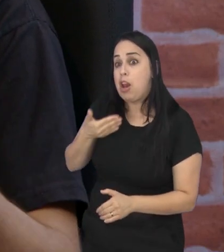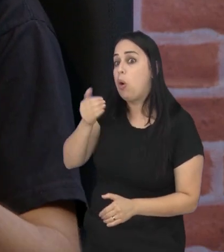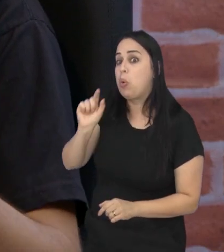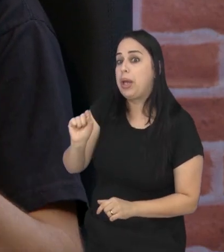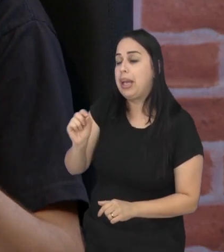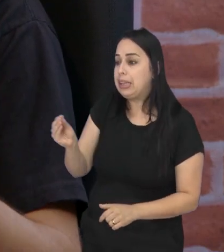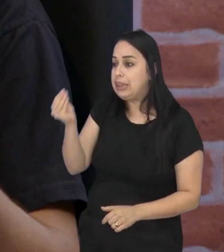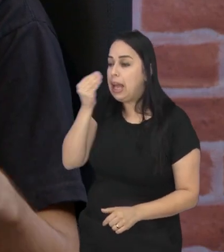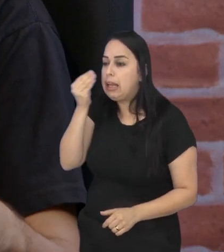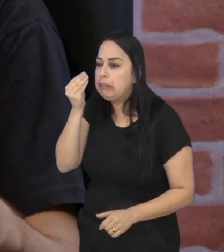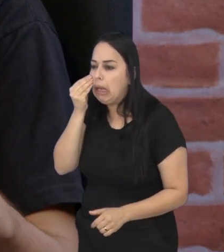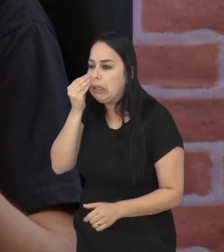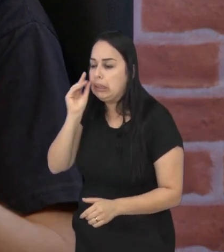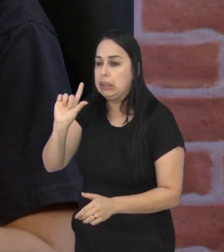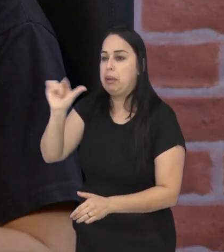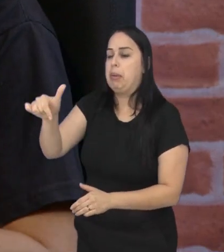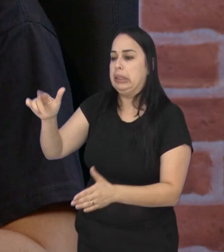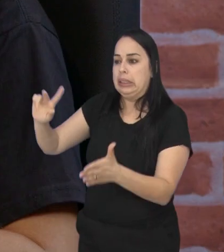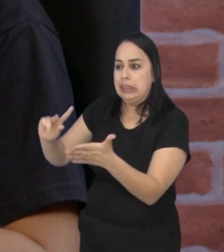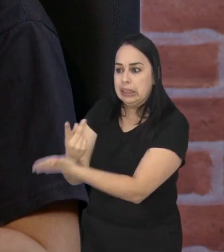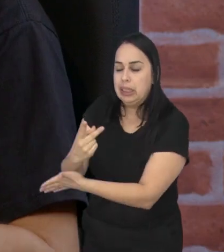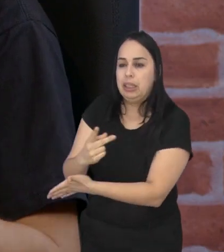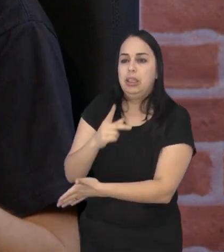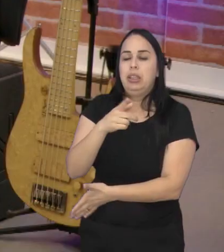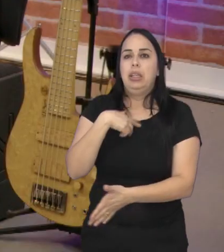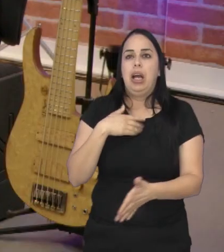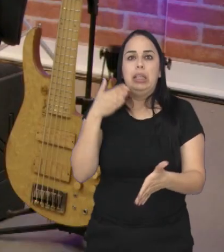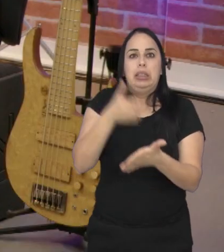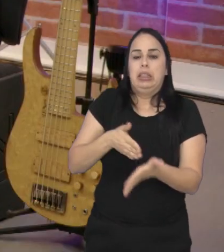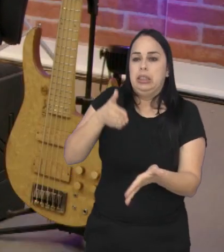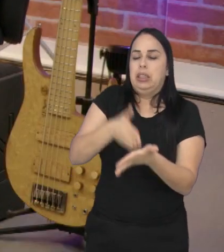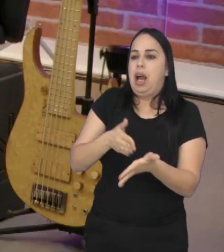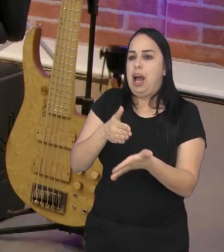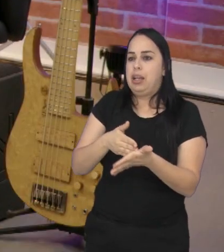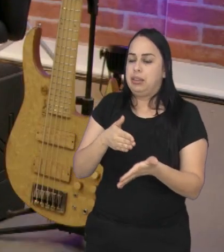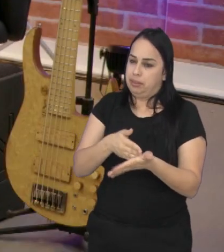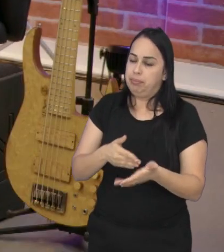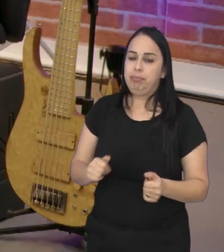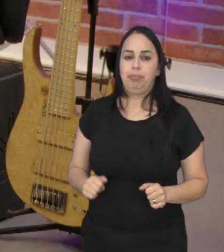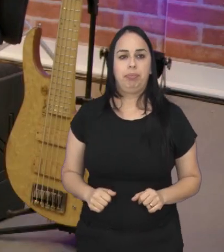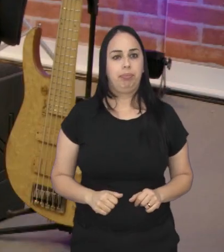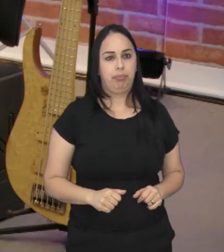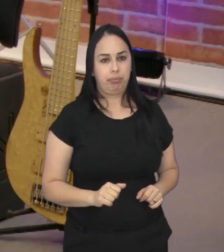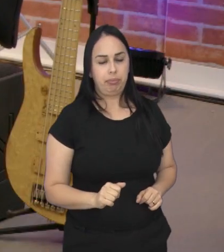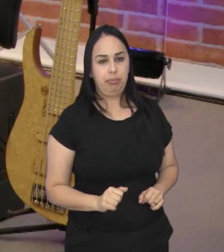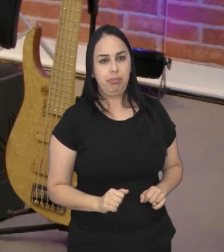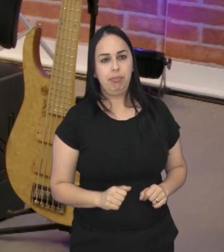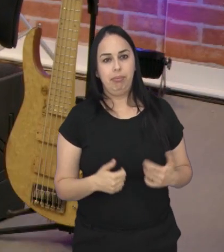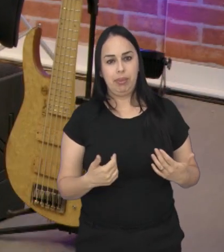tentar e olhar e falar assim, não era desse jeito que tinha que fazer, do que ficar com a dúvida de nunca saber se deu certo. É que o grande